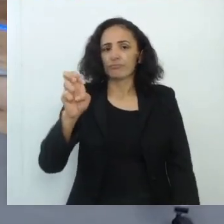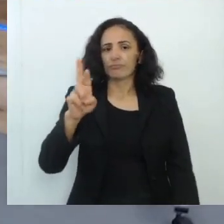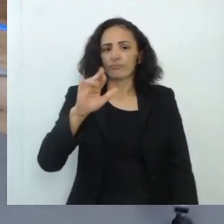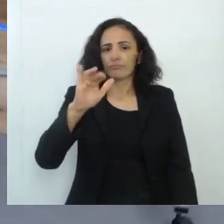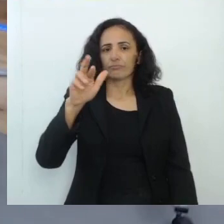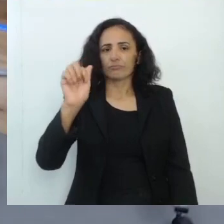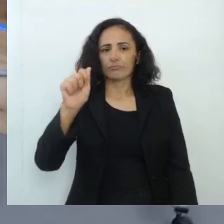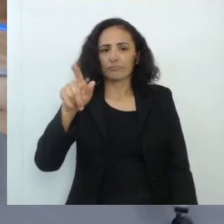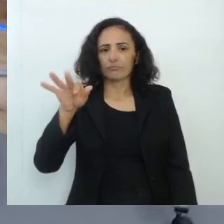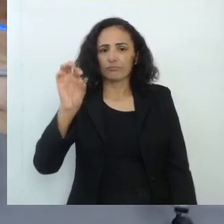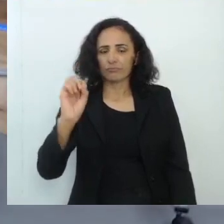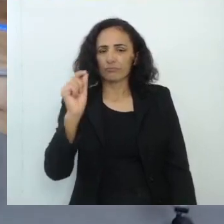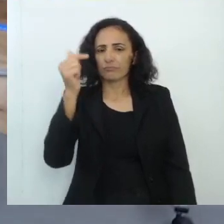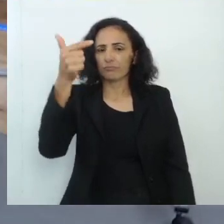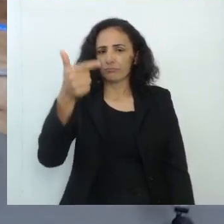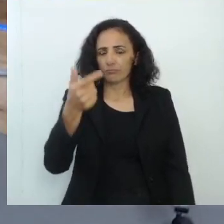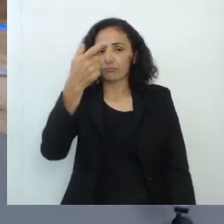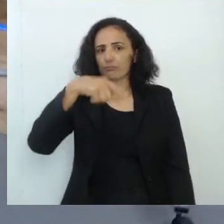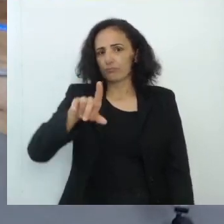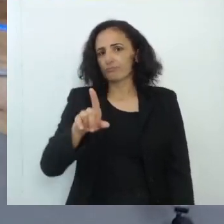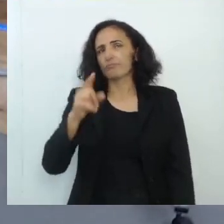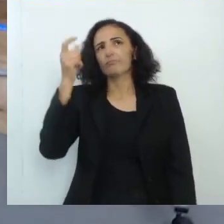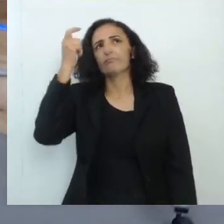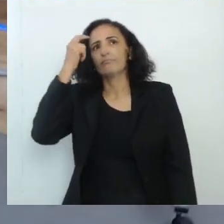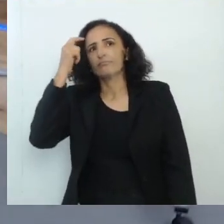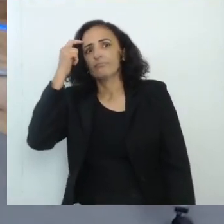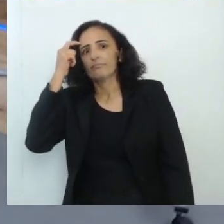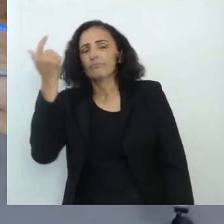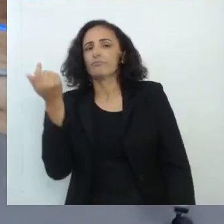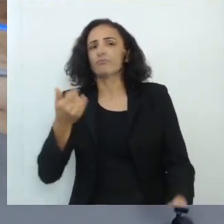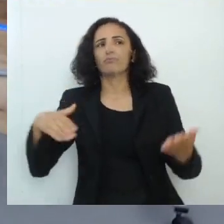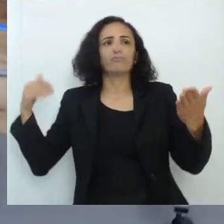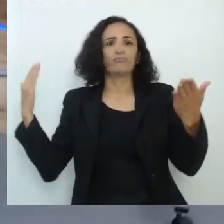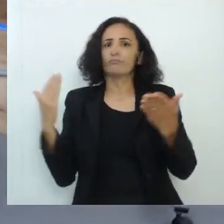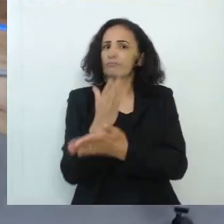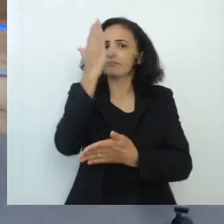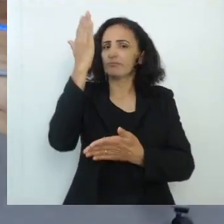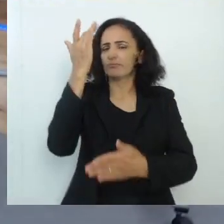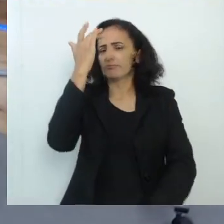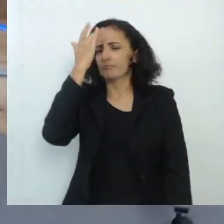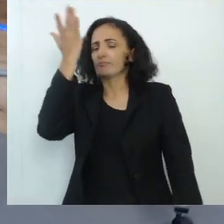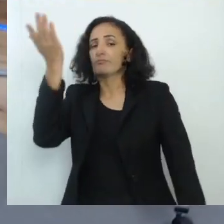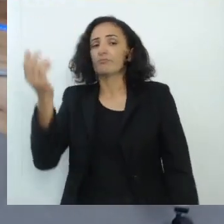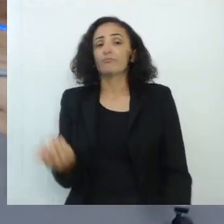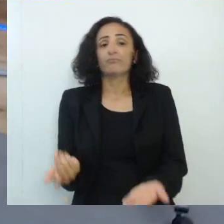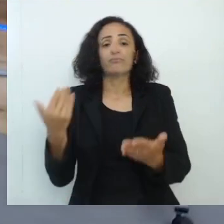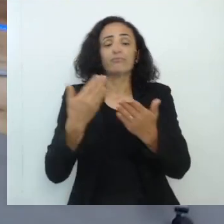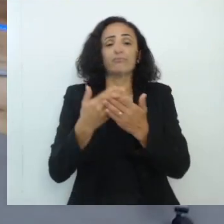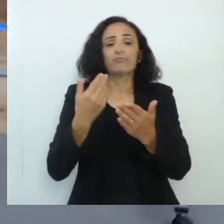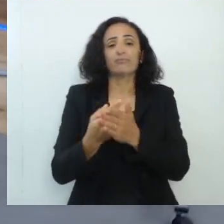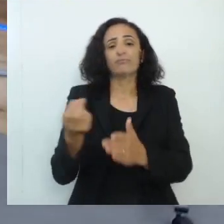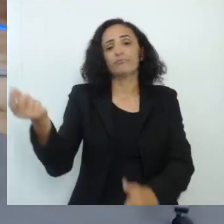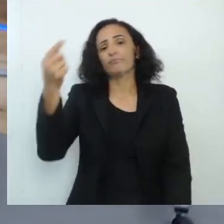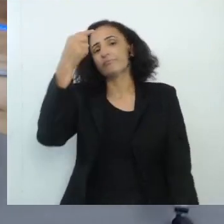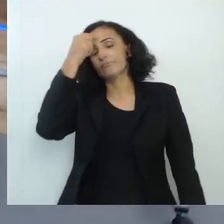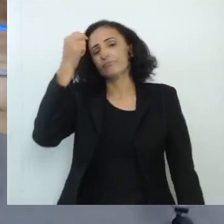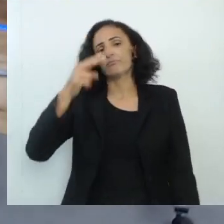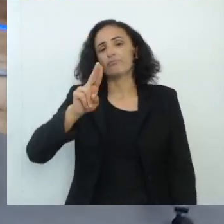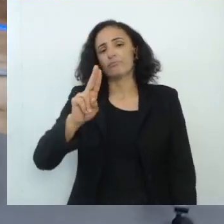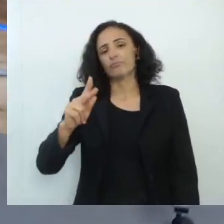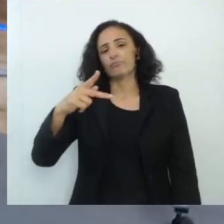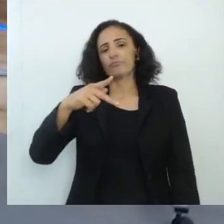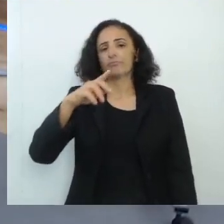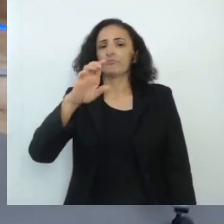ó, é ele que vai fazer você entrar de forma mais fácil na UPE, tá? Esqueçam qualquer